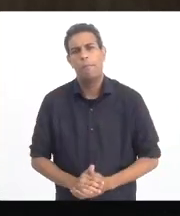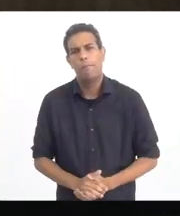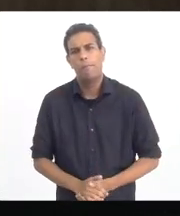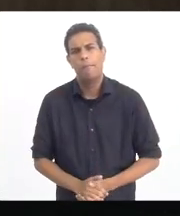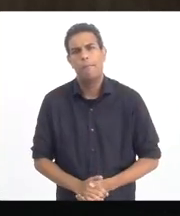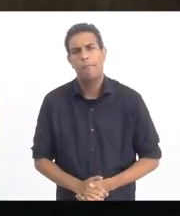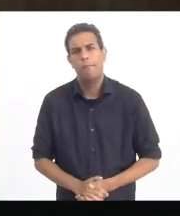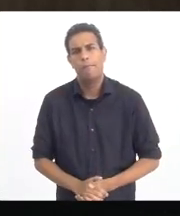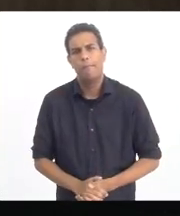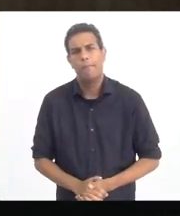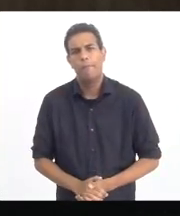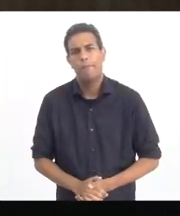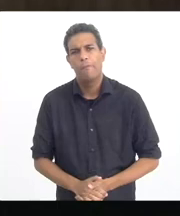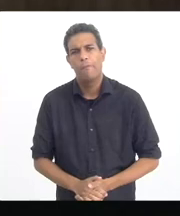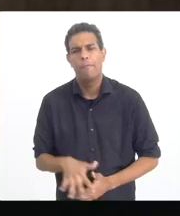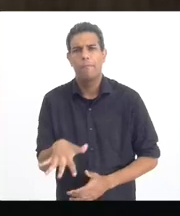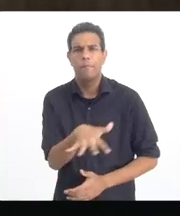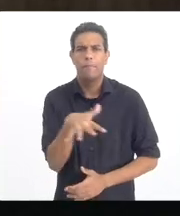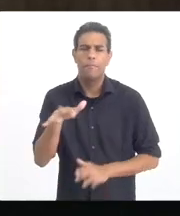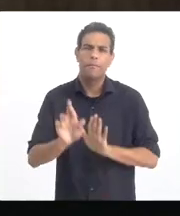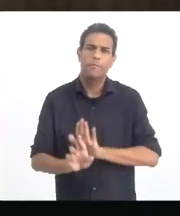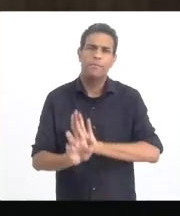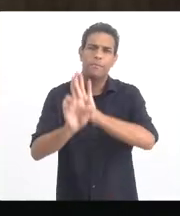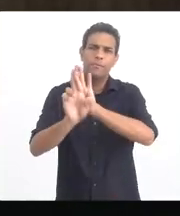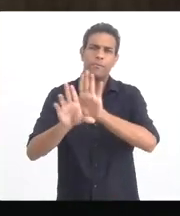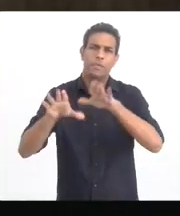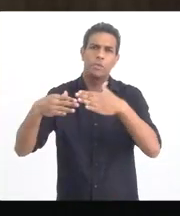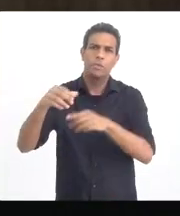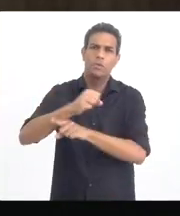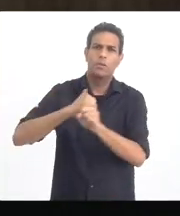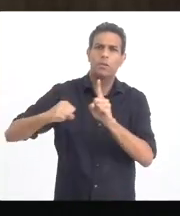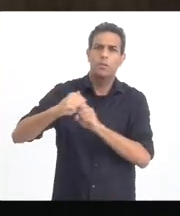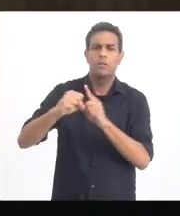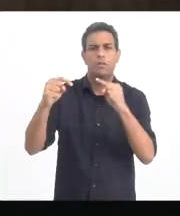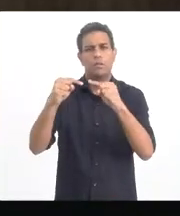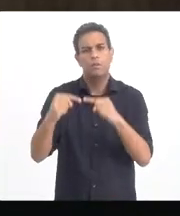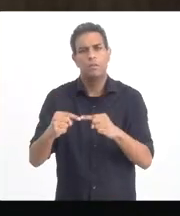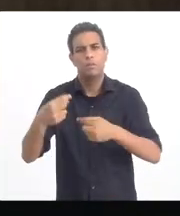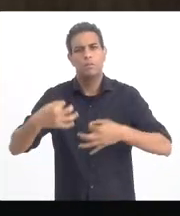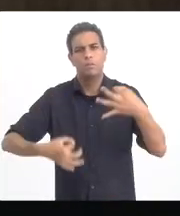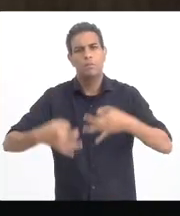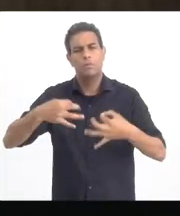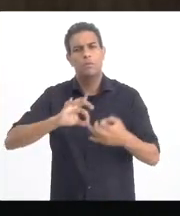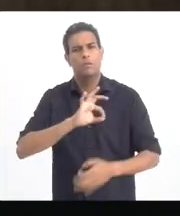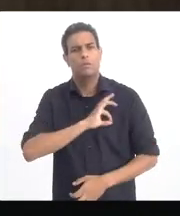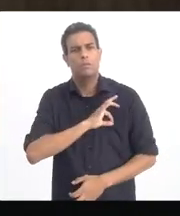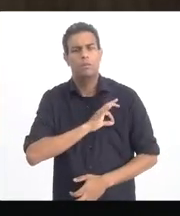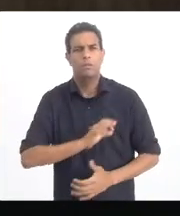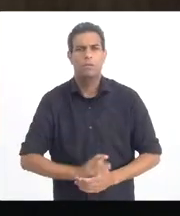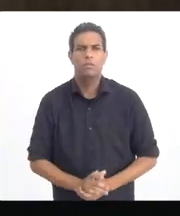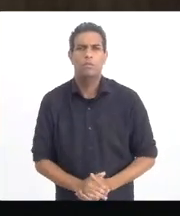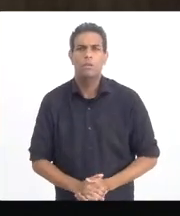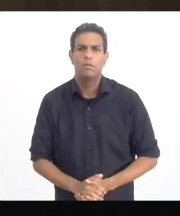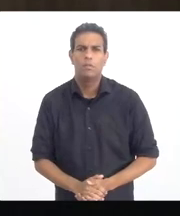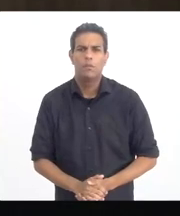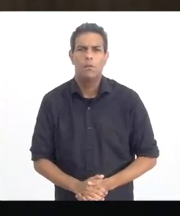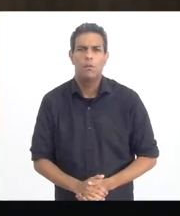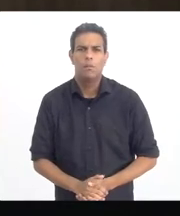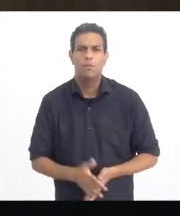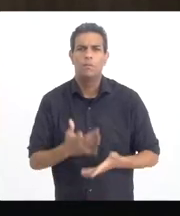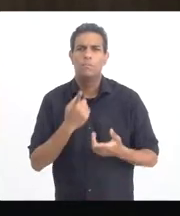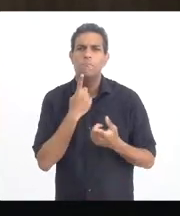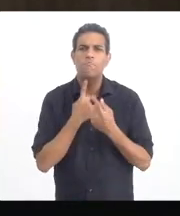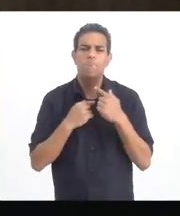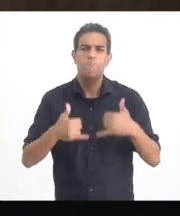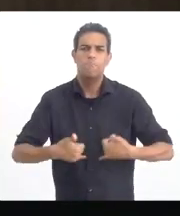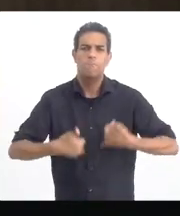não somente na condição de representante da Associação de Ativos e Inativos da Polícia Militar do Estado do Rio de Janeiro, bem como muito me orgulho de estar